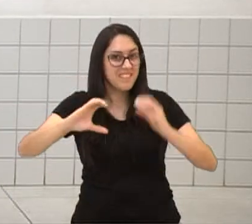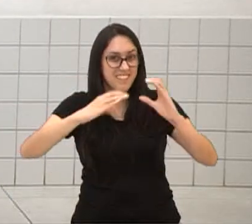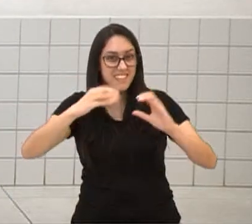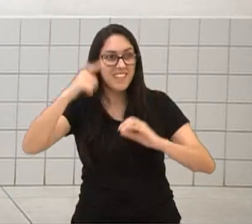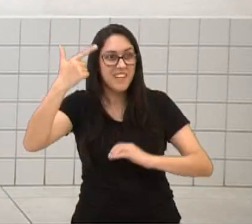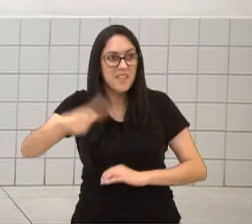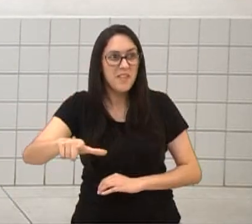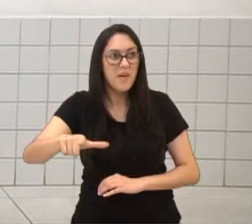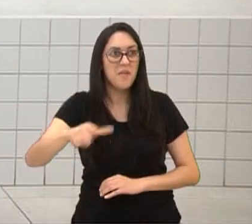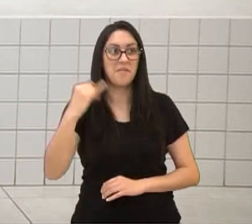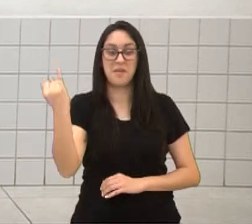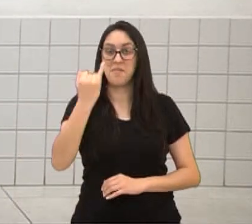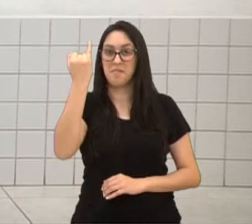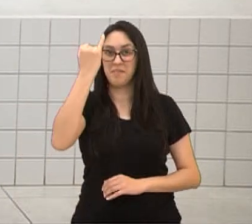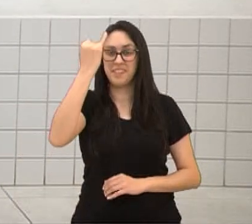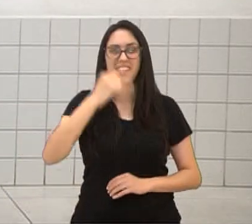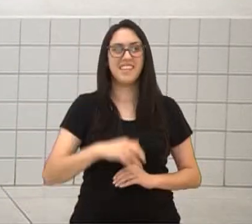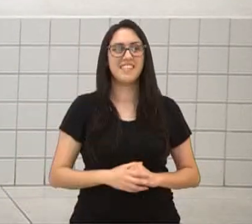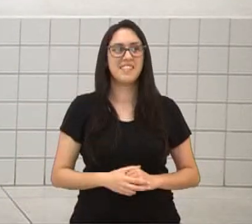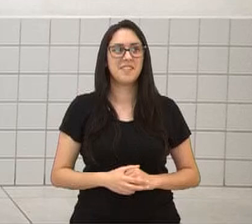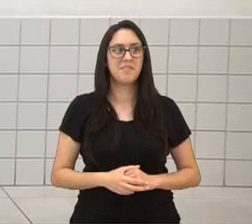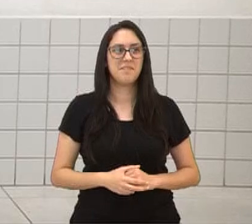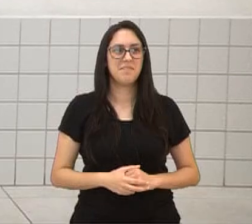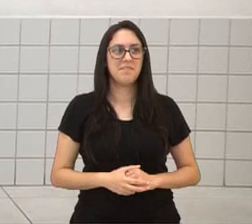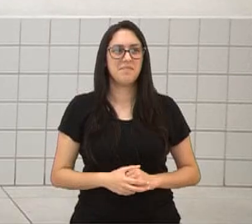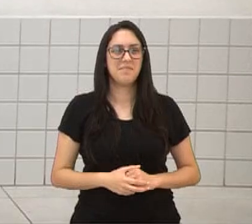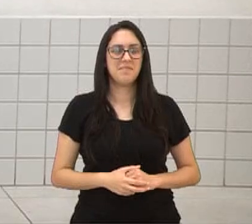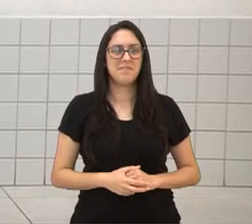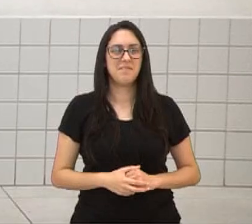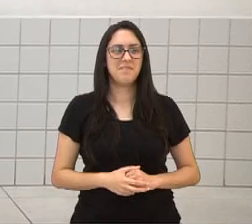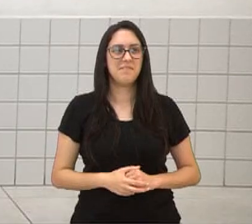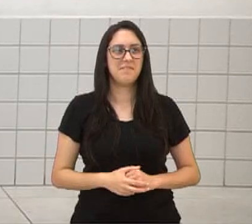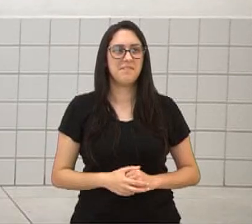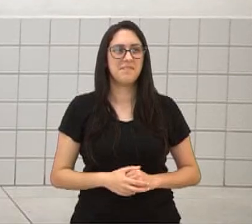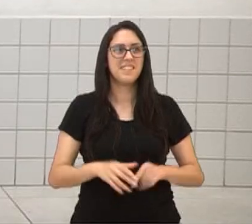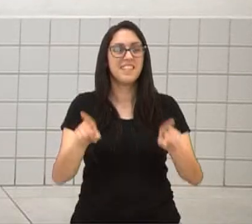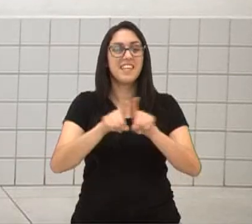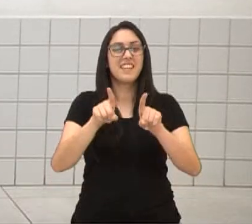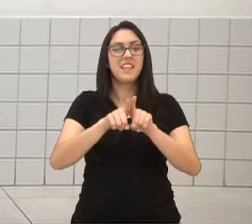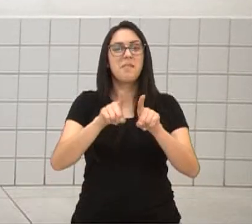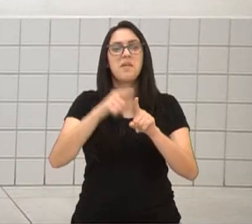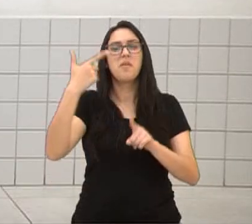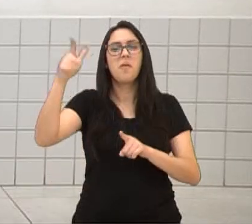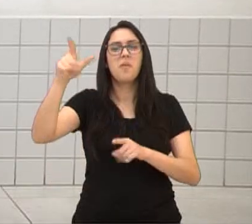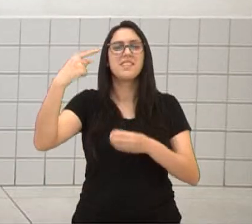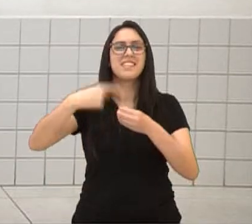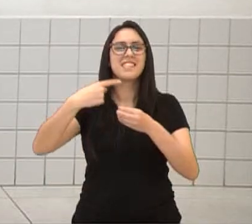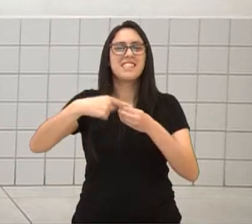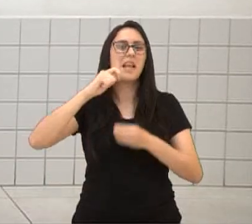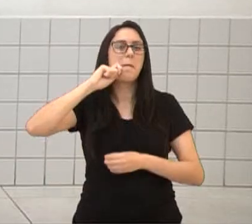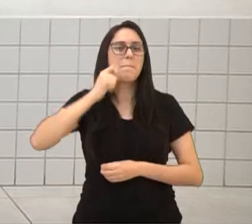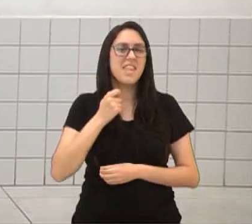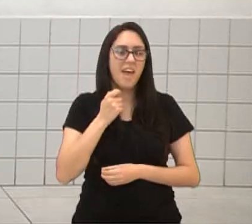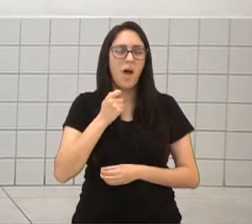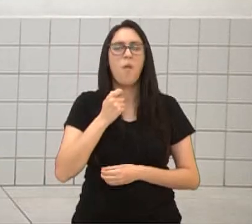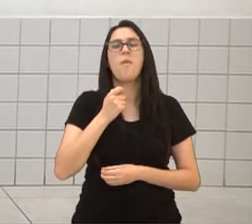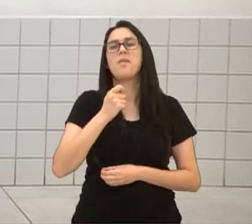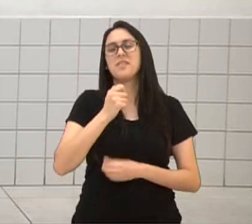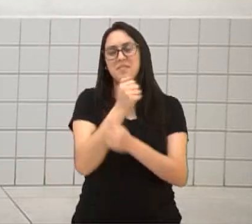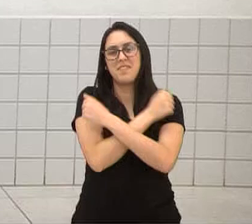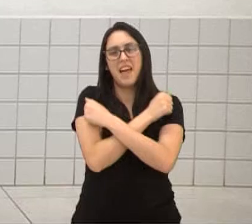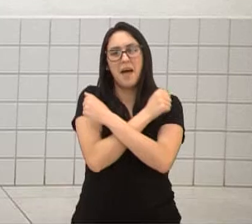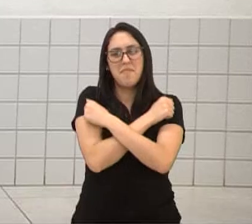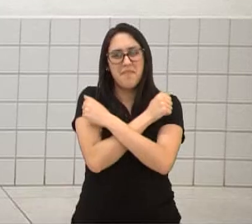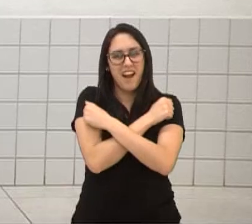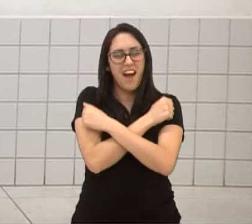decorar bem certinho a letra? Só Viu? antes, professora, Beth. o pessoal de Pinhão, um forte abraço, galera, tá? É